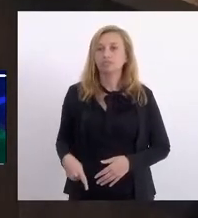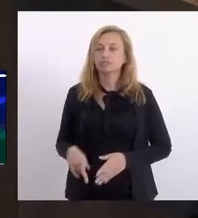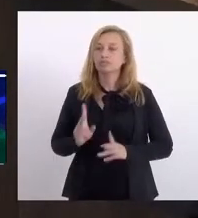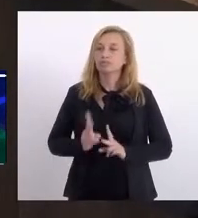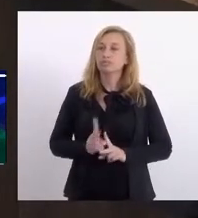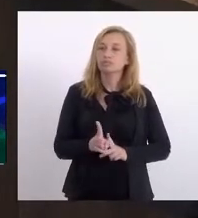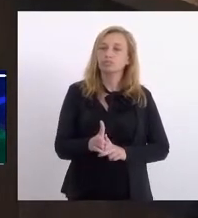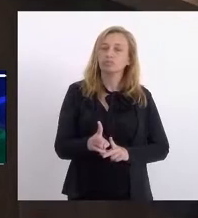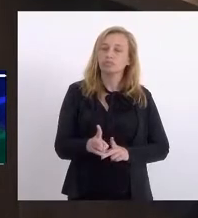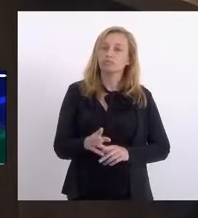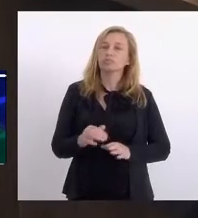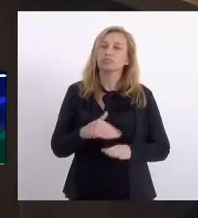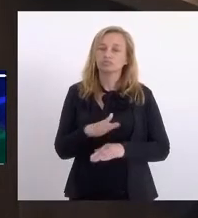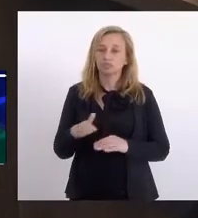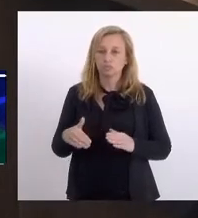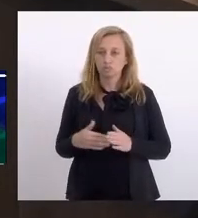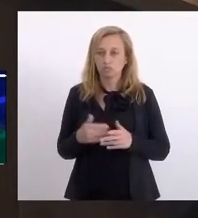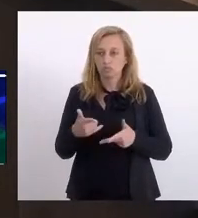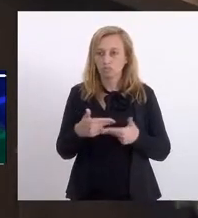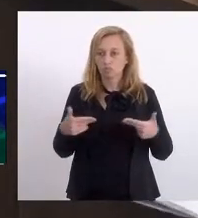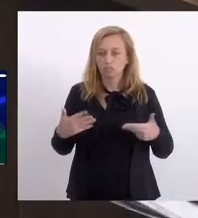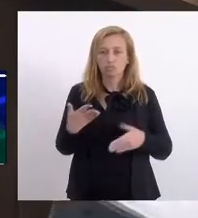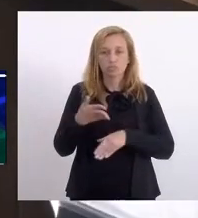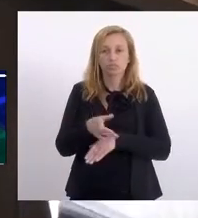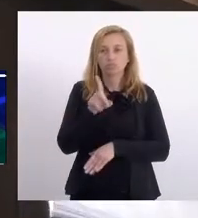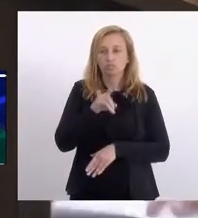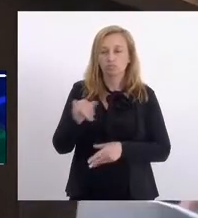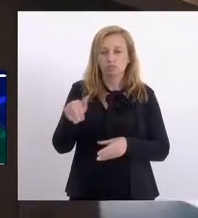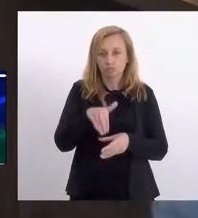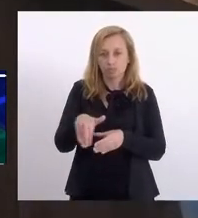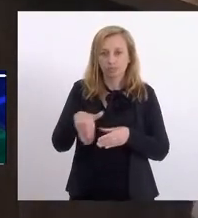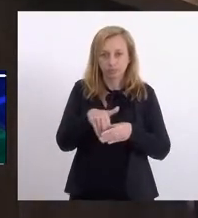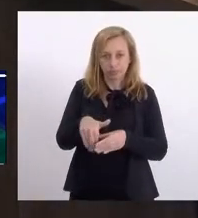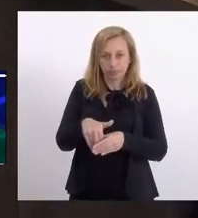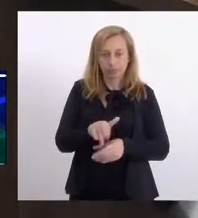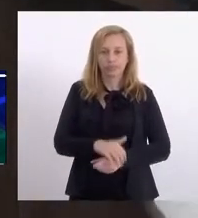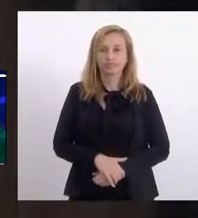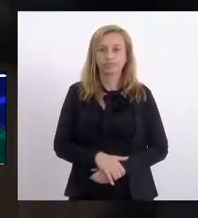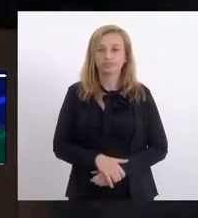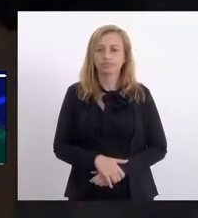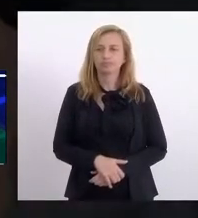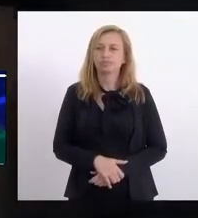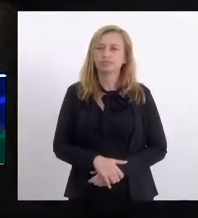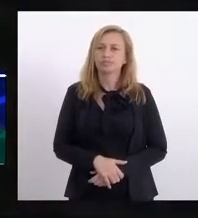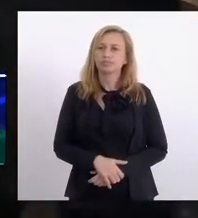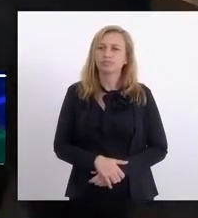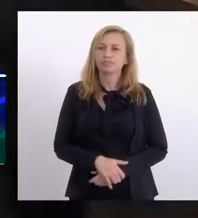o processo e chegamos ao dia da votação.